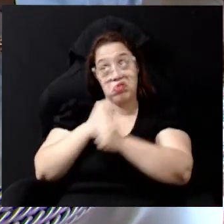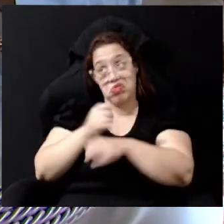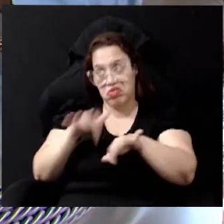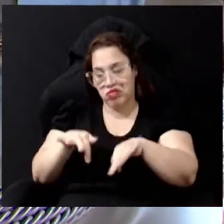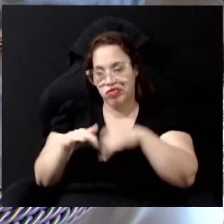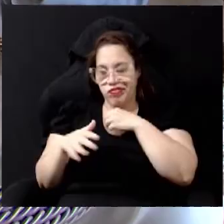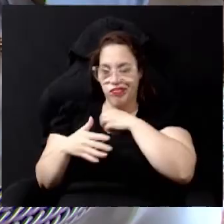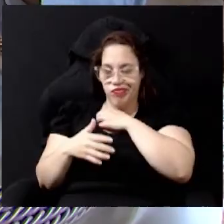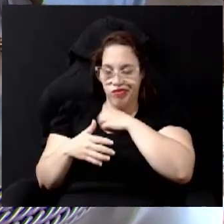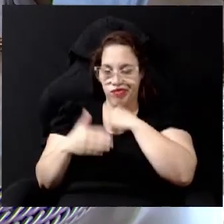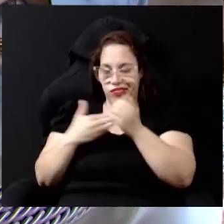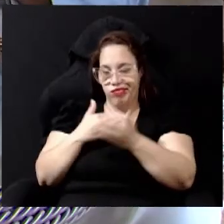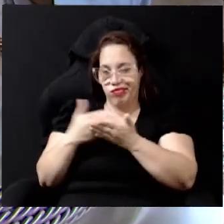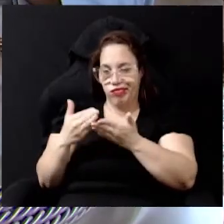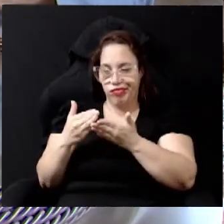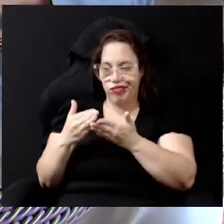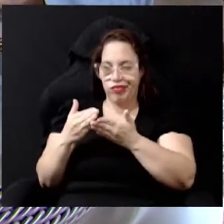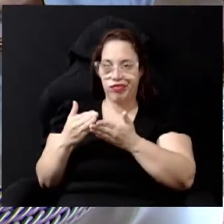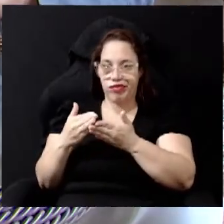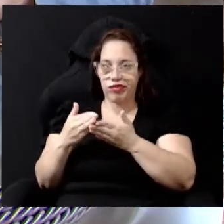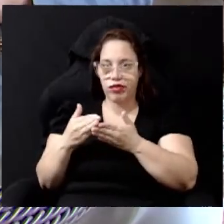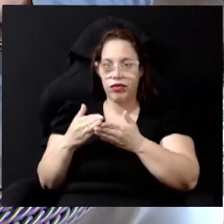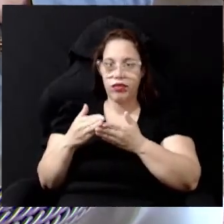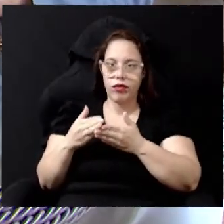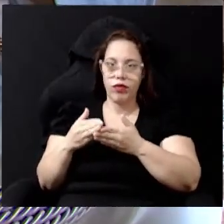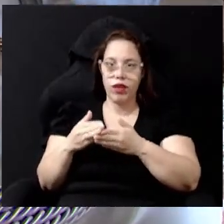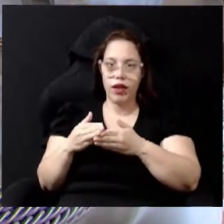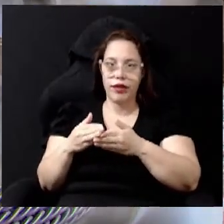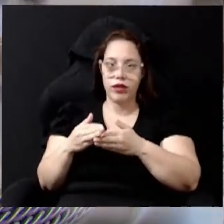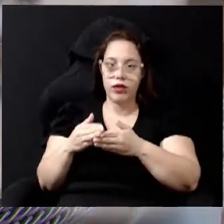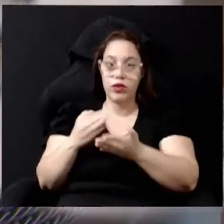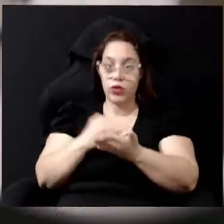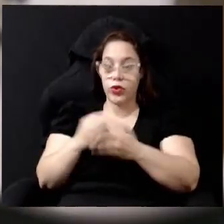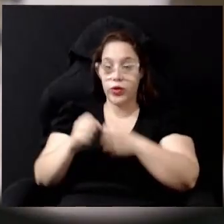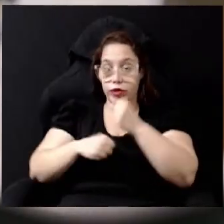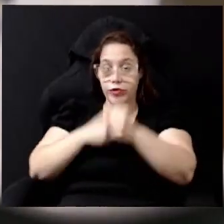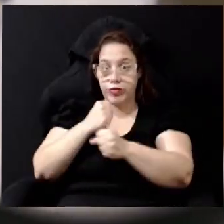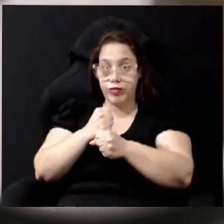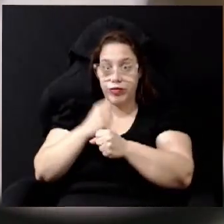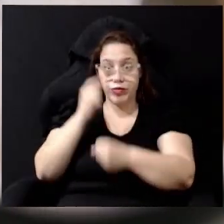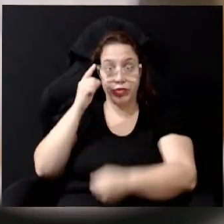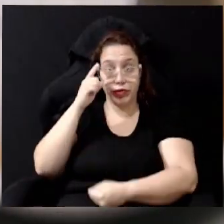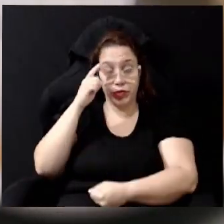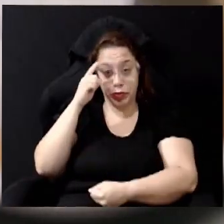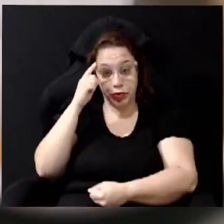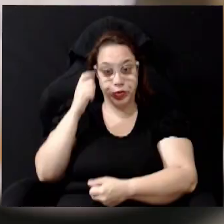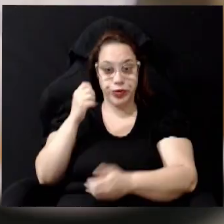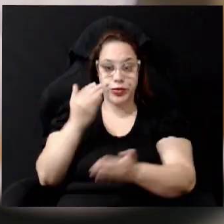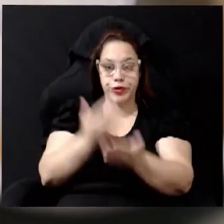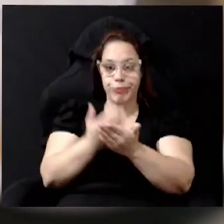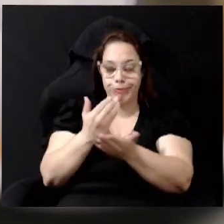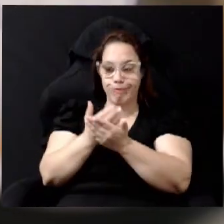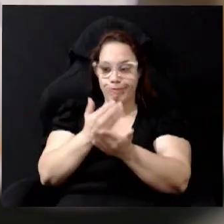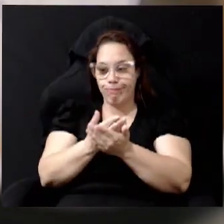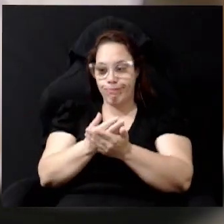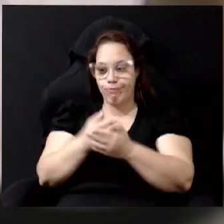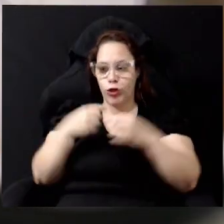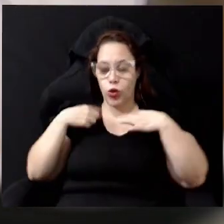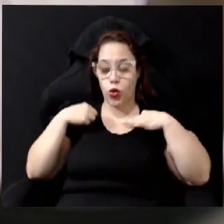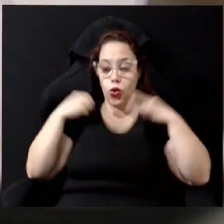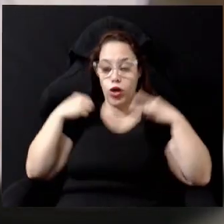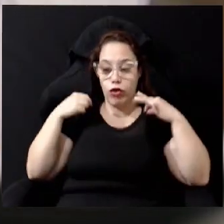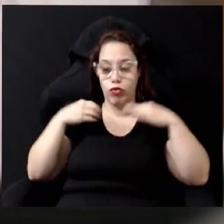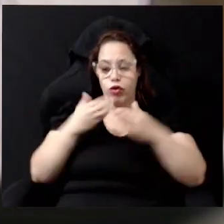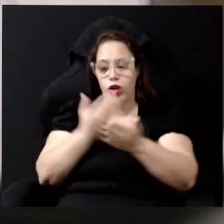a rematrícula em condições adversas no início do ano. Material escolar, uniforme escolar, porque as crianças crescem, as